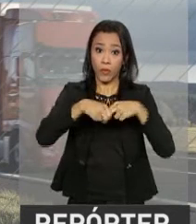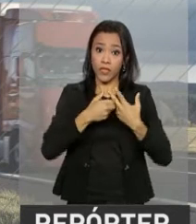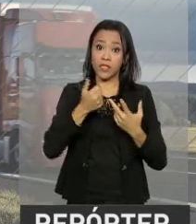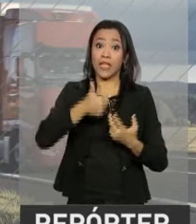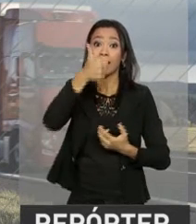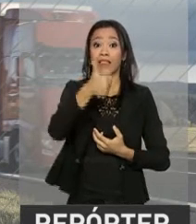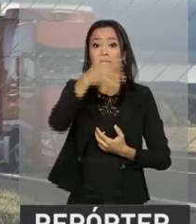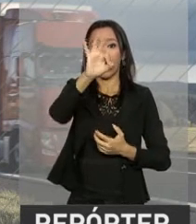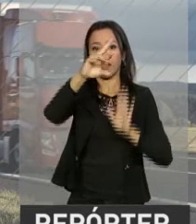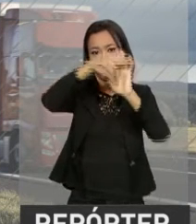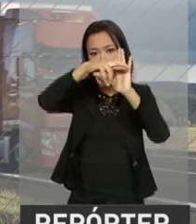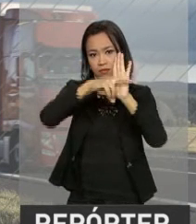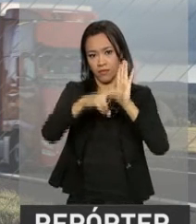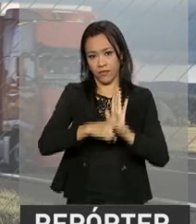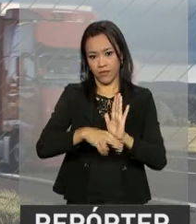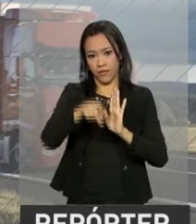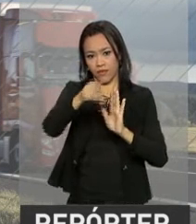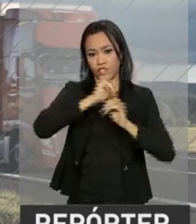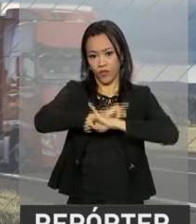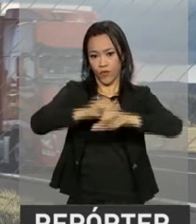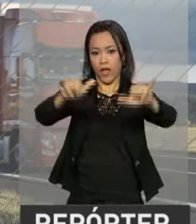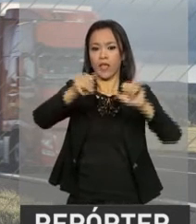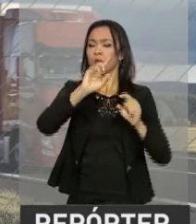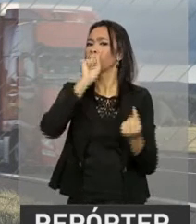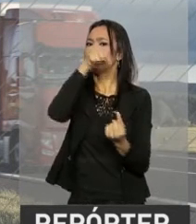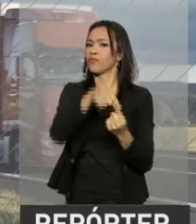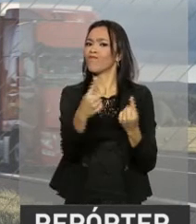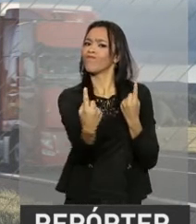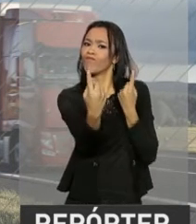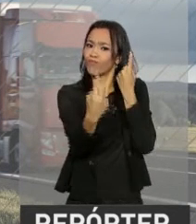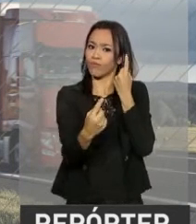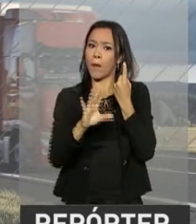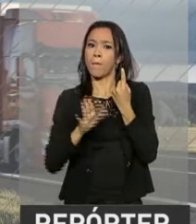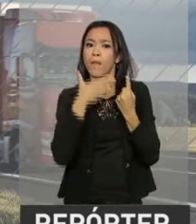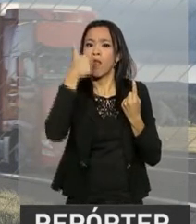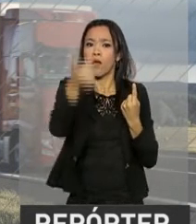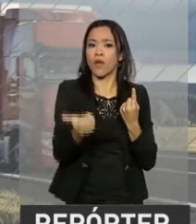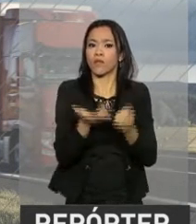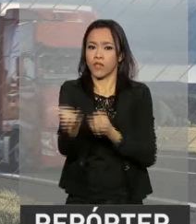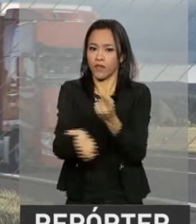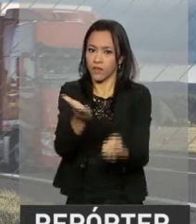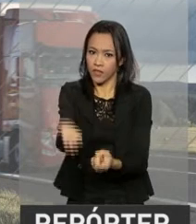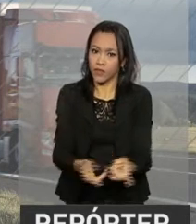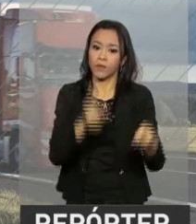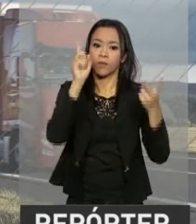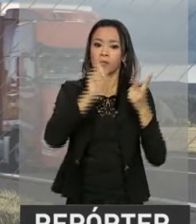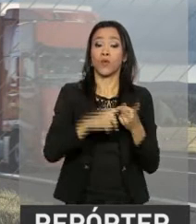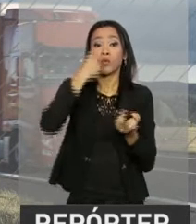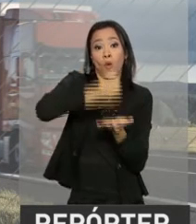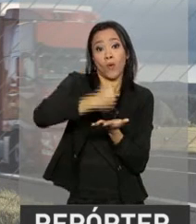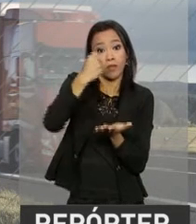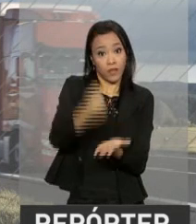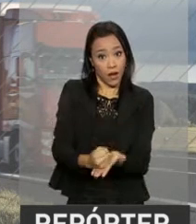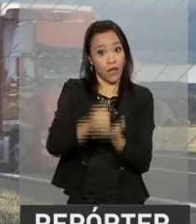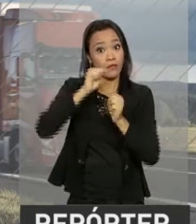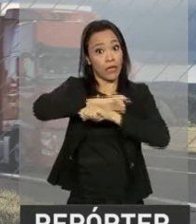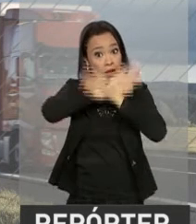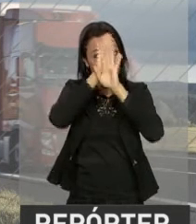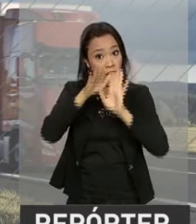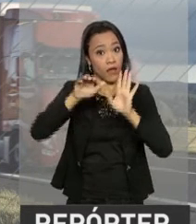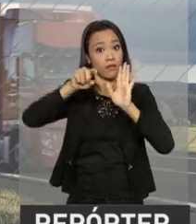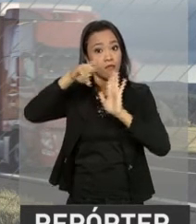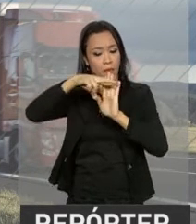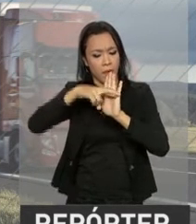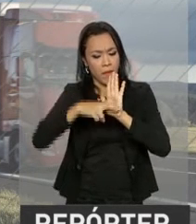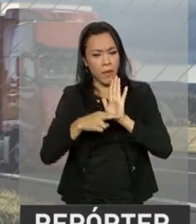divulgadas dez diretrizes entre elas melhorar a prestação de serviço os contratos terão indicadores Claros